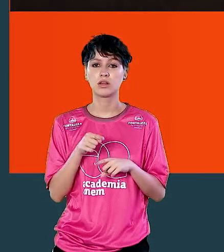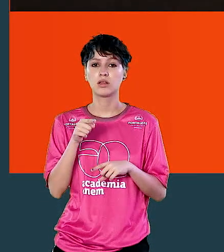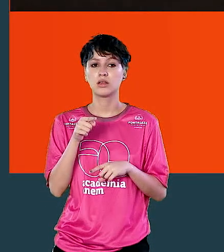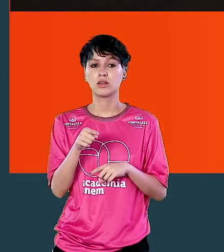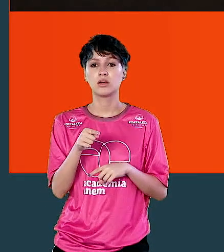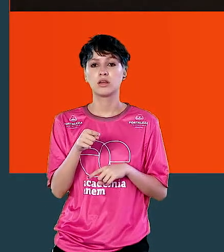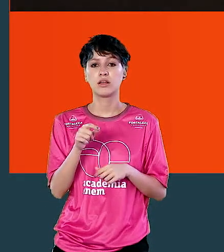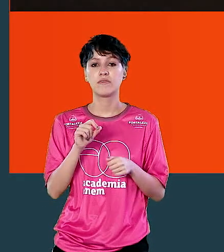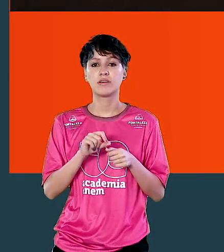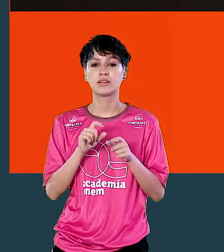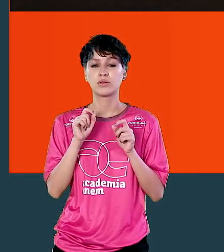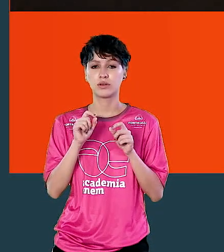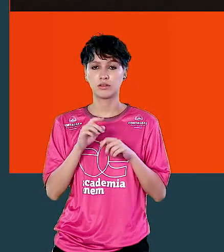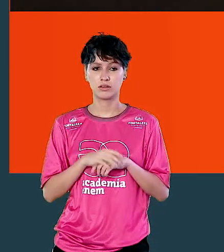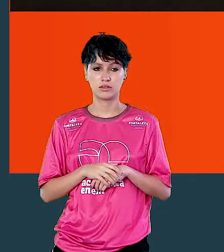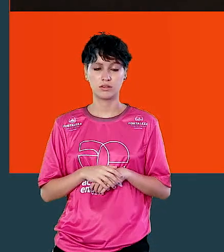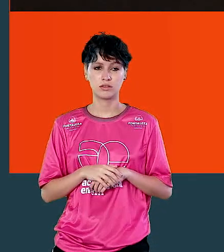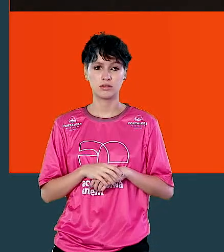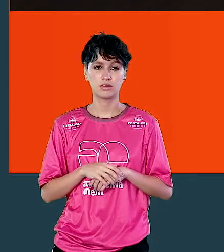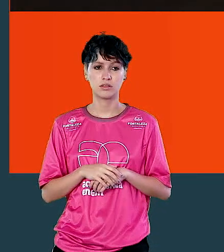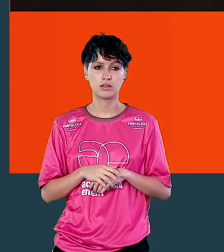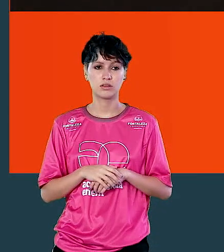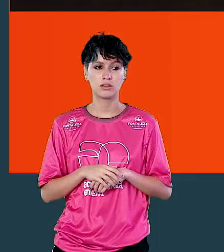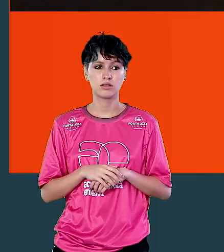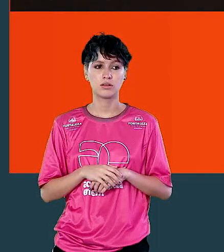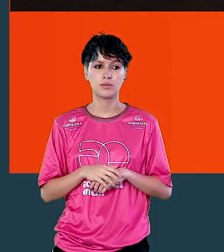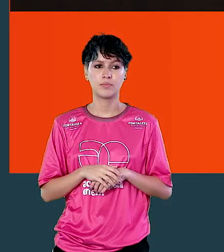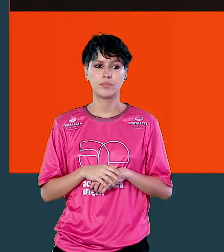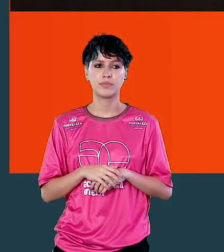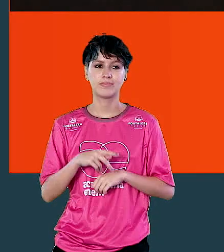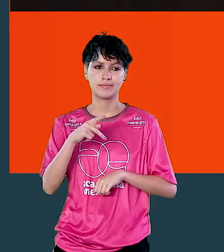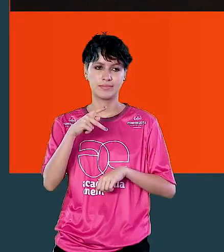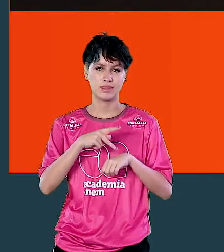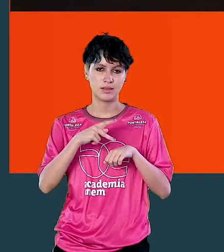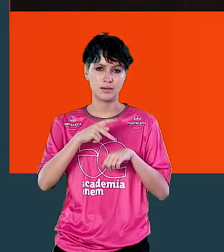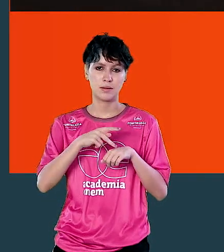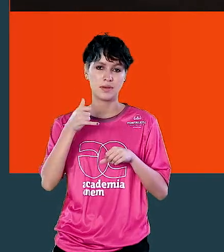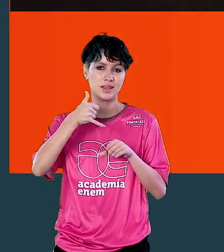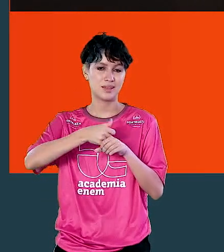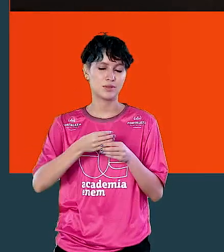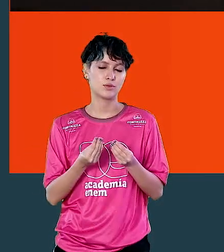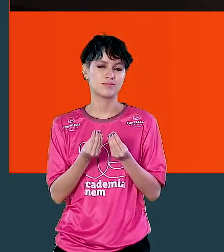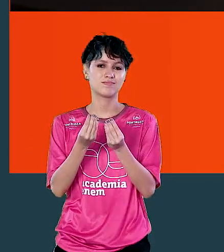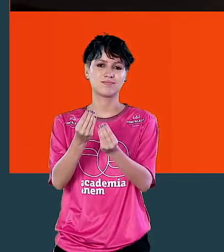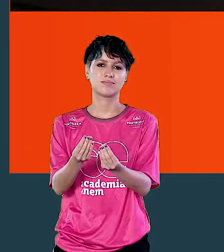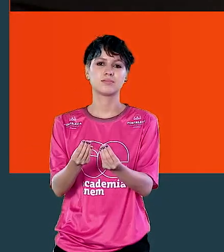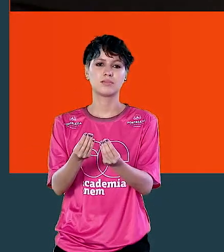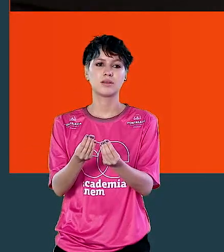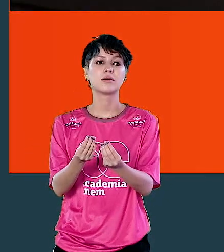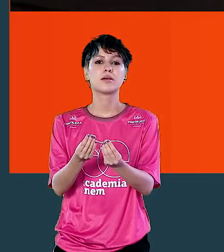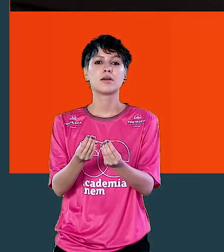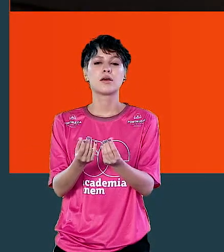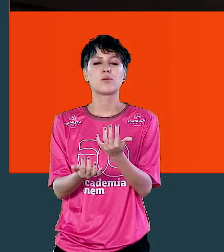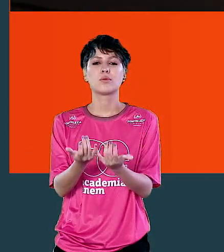entrar em combustão, ele vai produzir energia. Eu aqueço o petróleo, galera, para separar